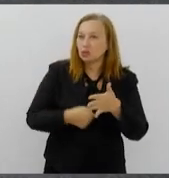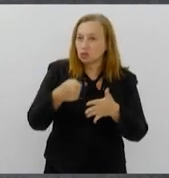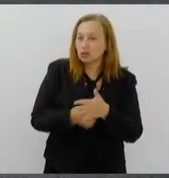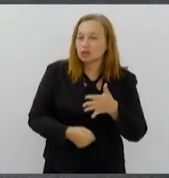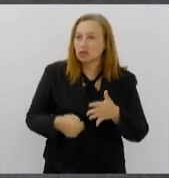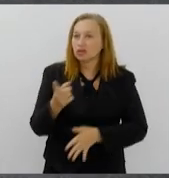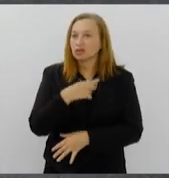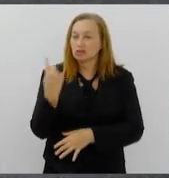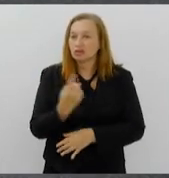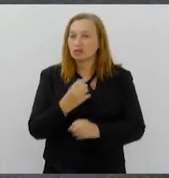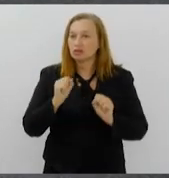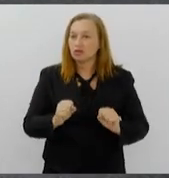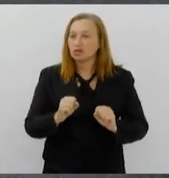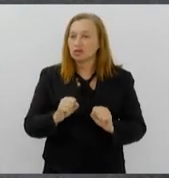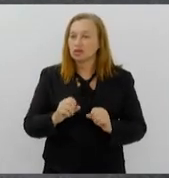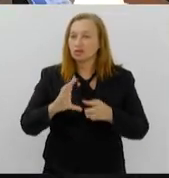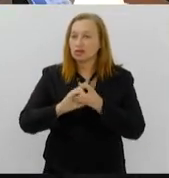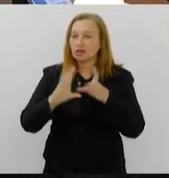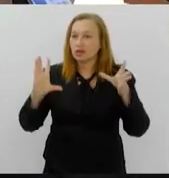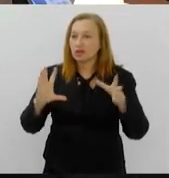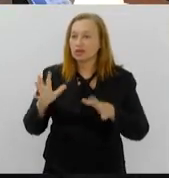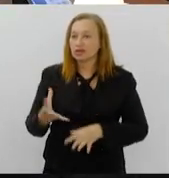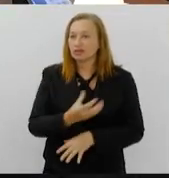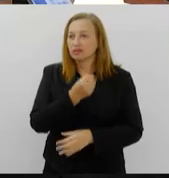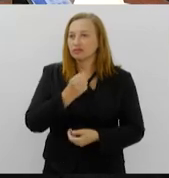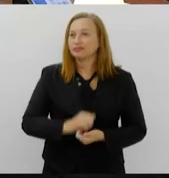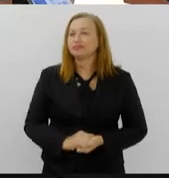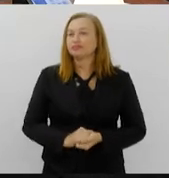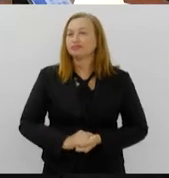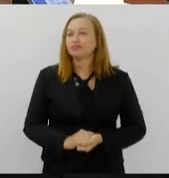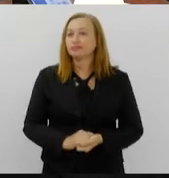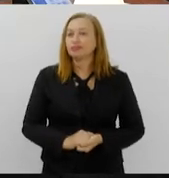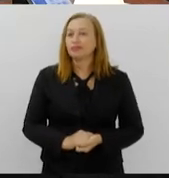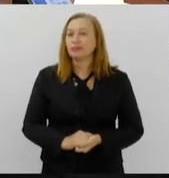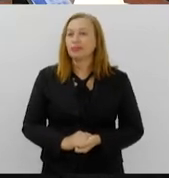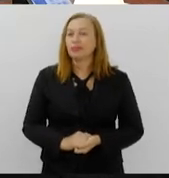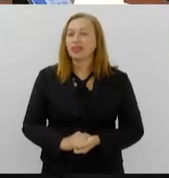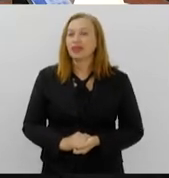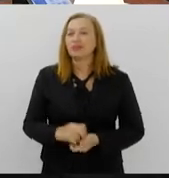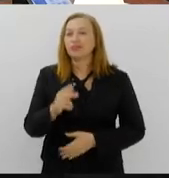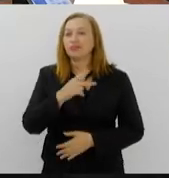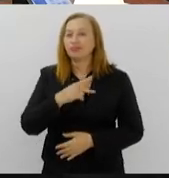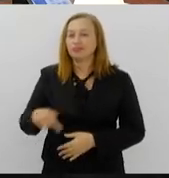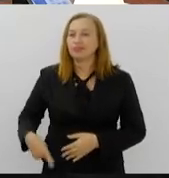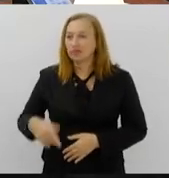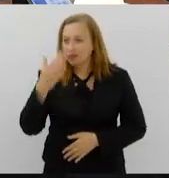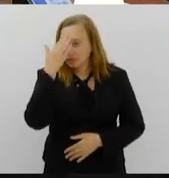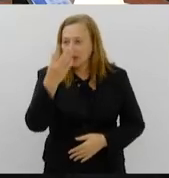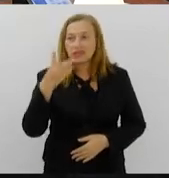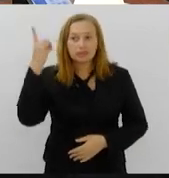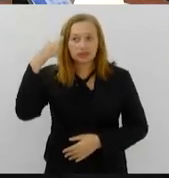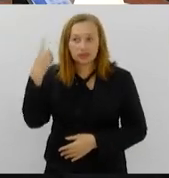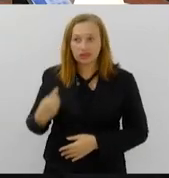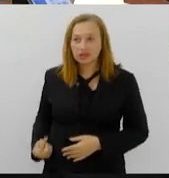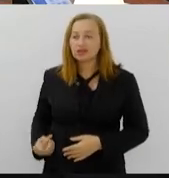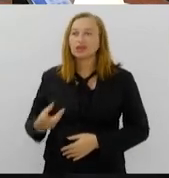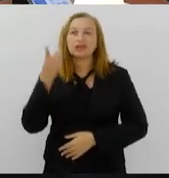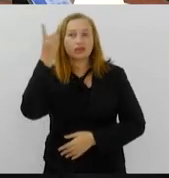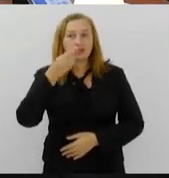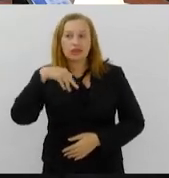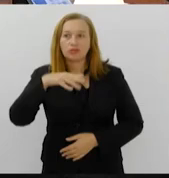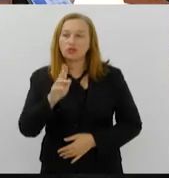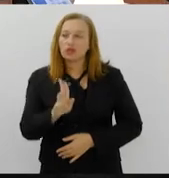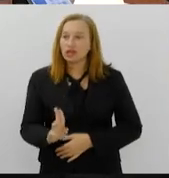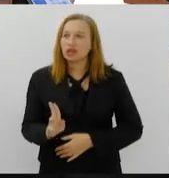nós possamos salvaguardar a democracia. Vai lá. Presidente. Obrigado, deputada Dani Balbi. Deputado Munir Neto, por